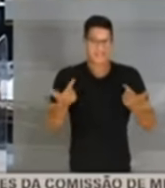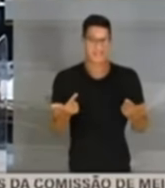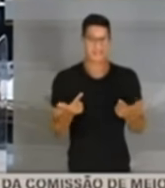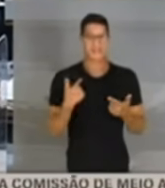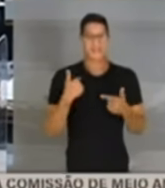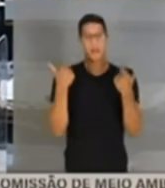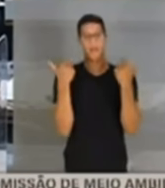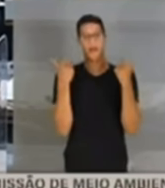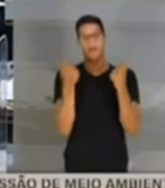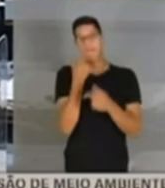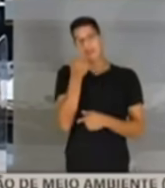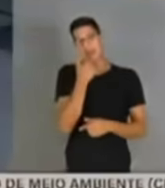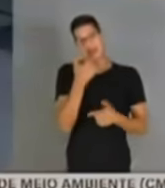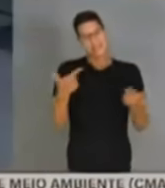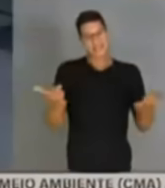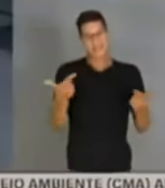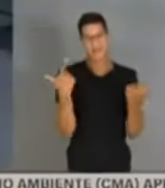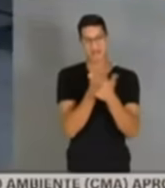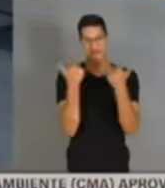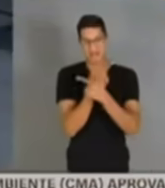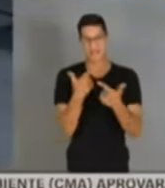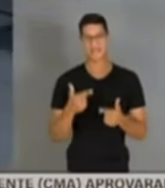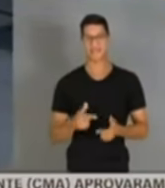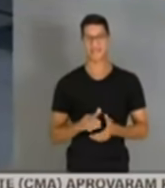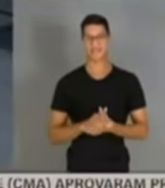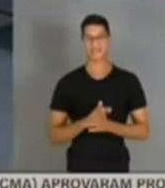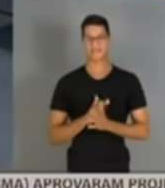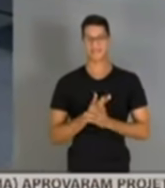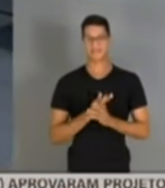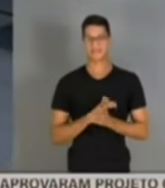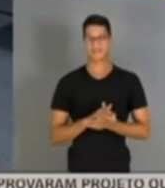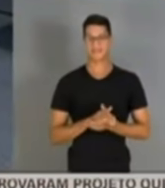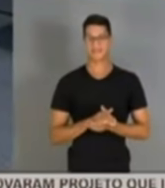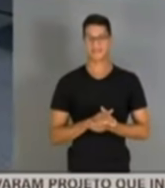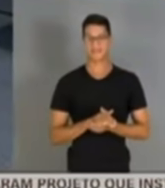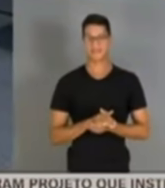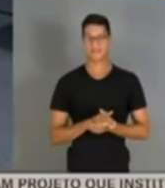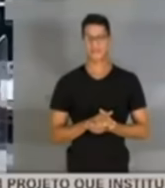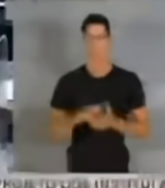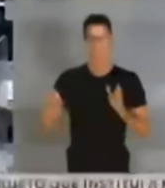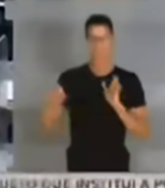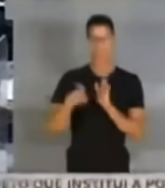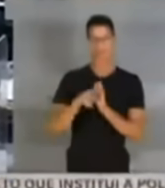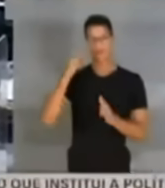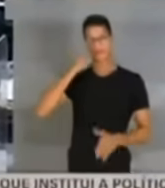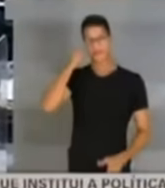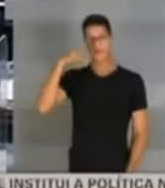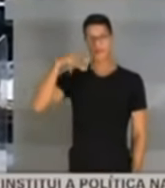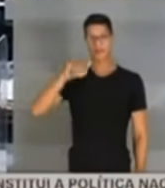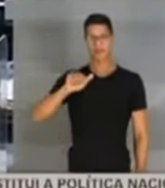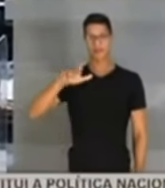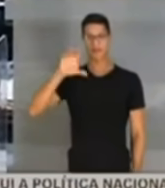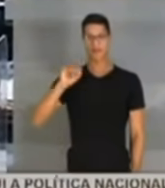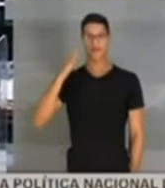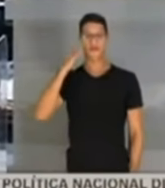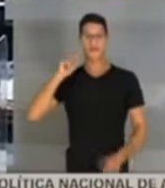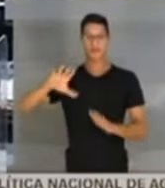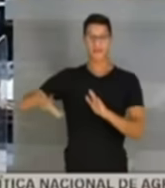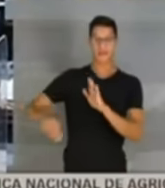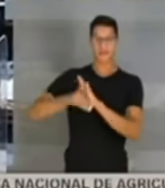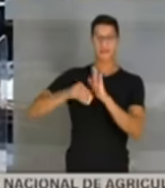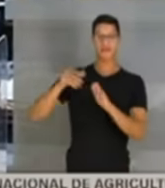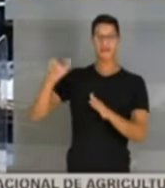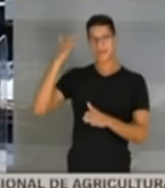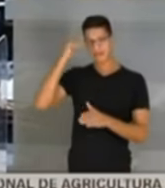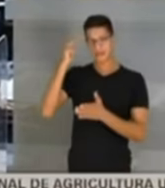É uma piada, rapaz. É uma piada de mau gosto. O próprio senador Marco Rogério sabe da emenda naquele momento,